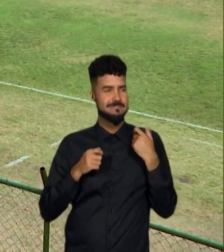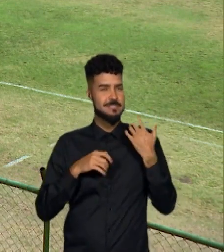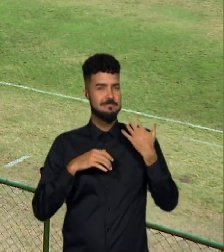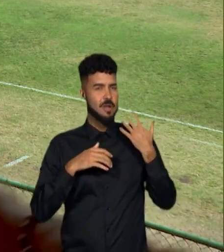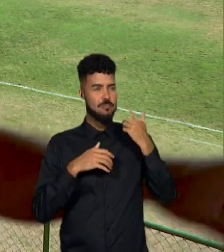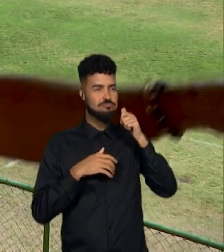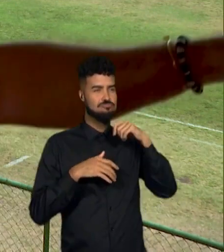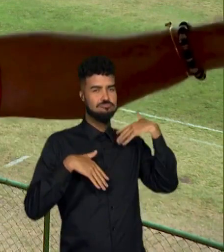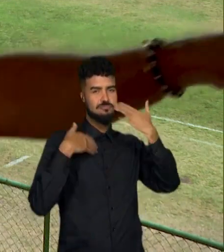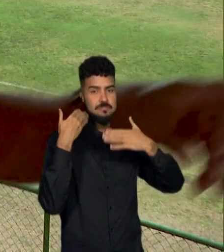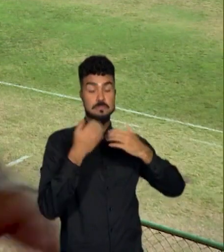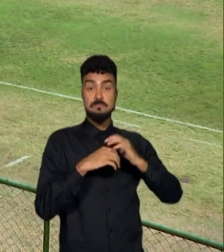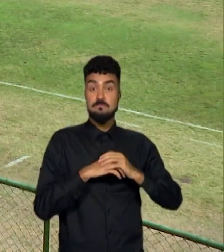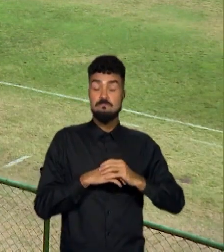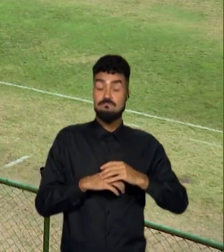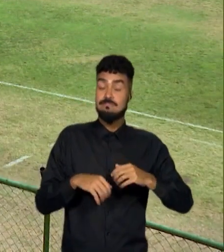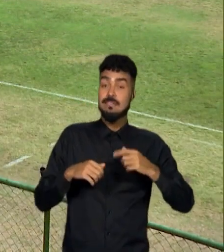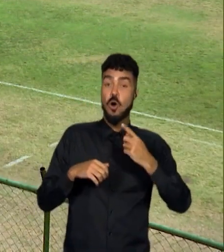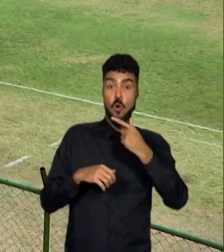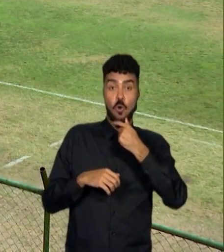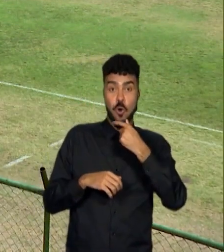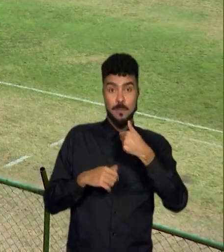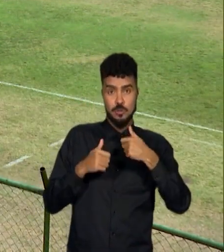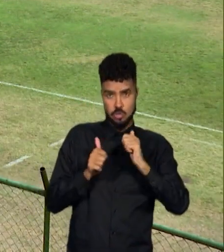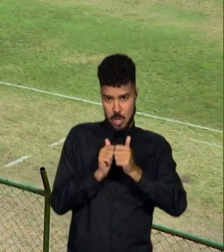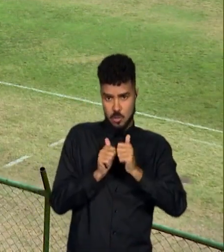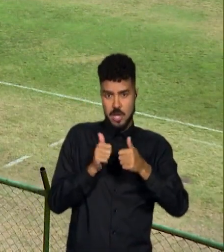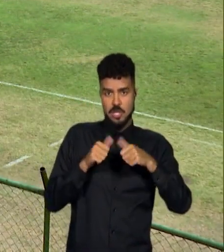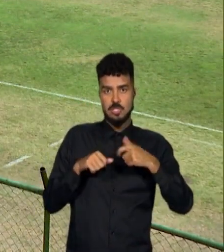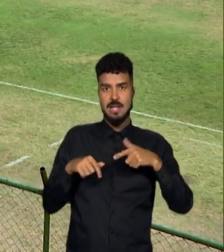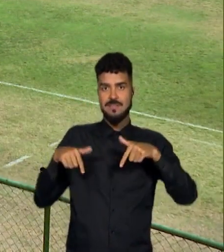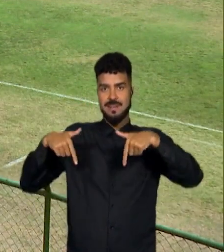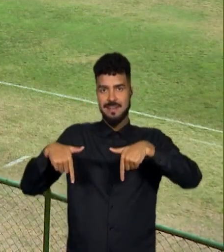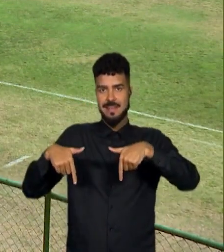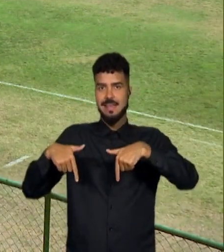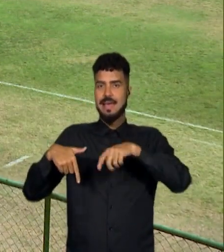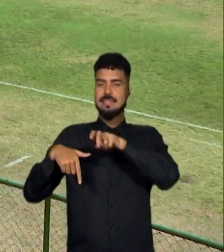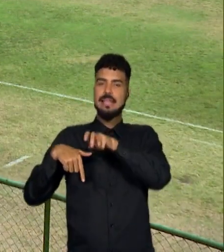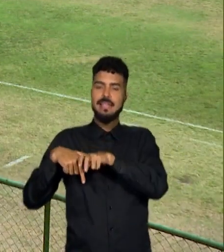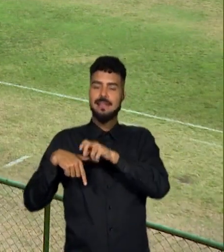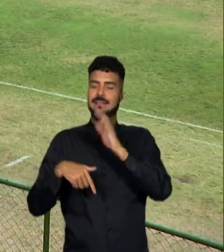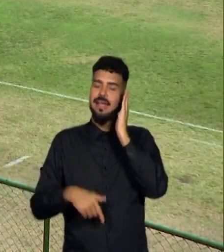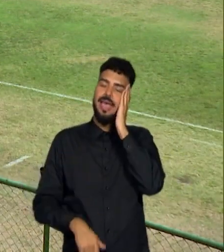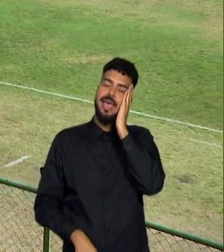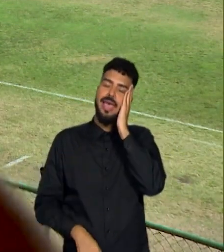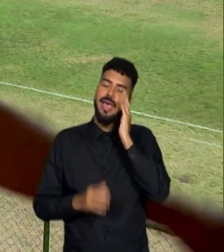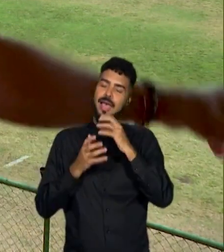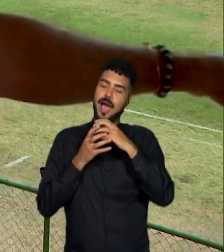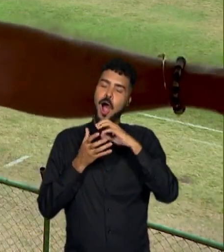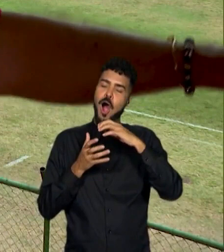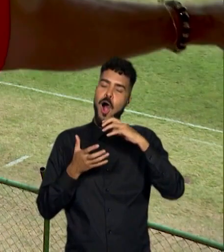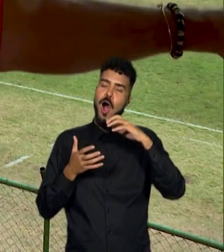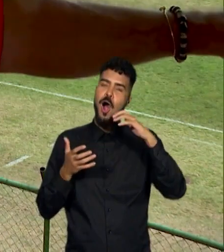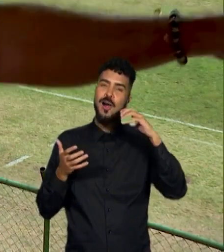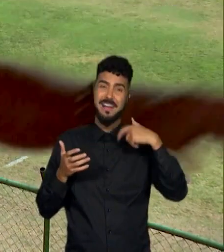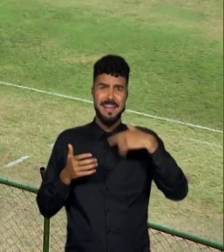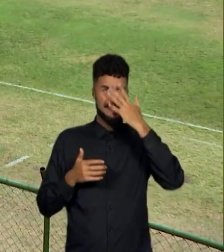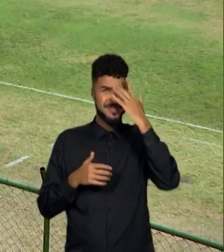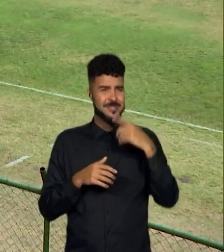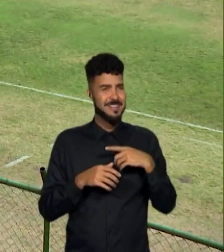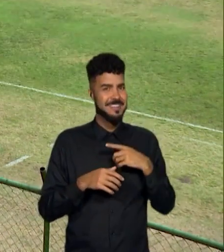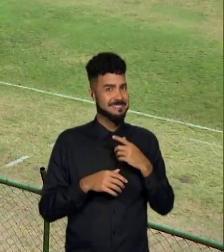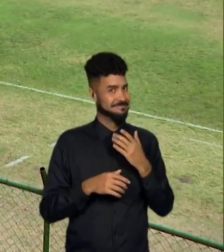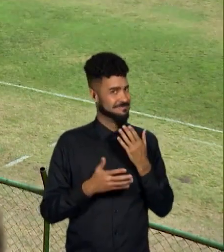ele estava lá encostado lá na baliza, tirando um cocheiro, né? E a galera já batendo bola